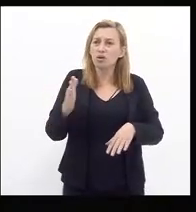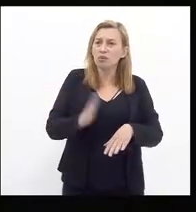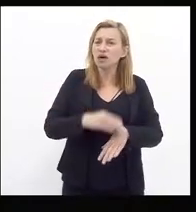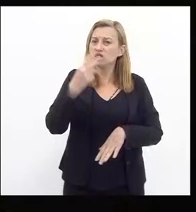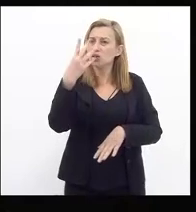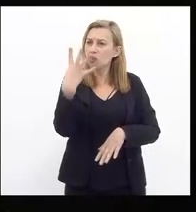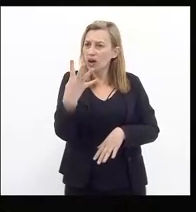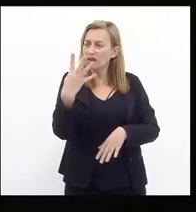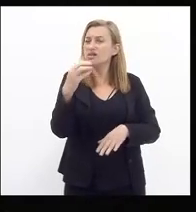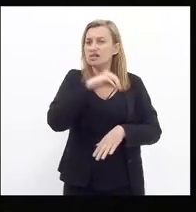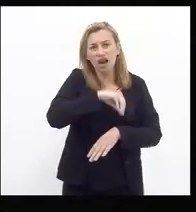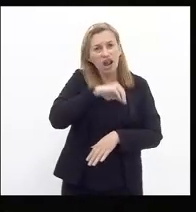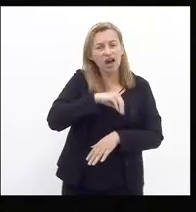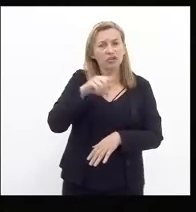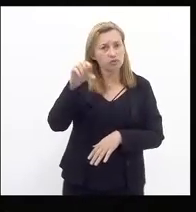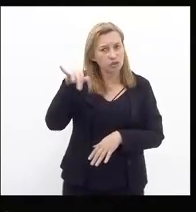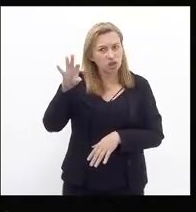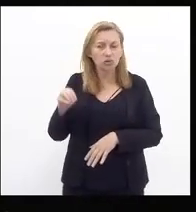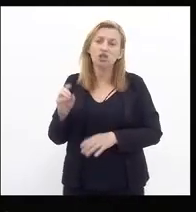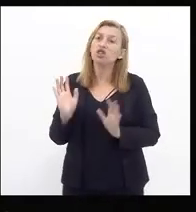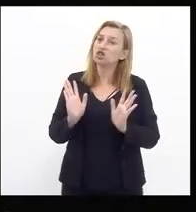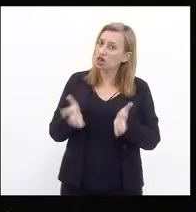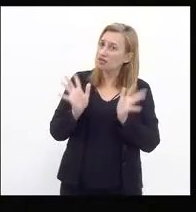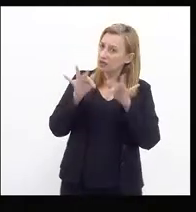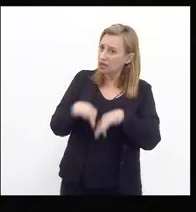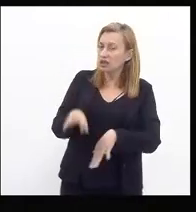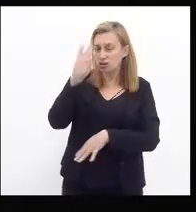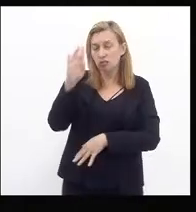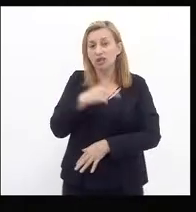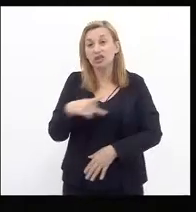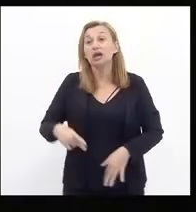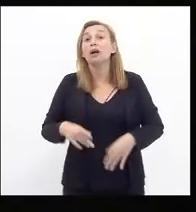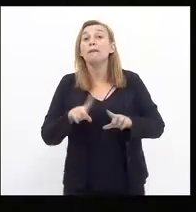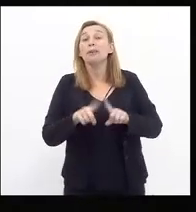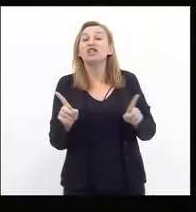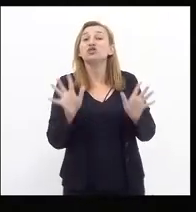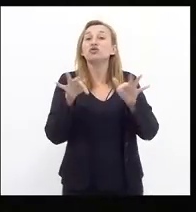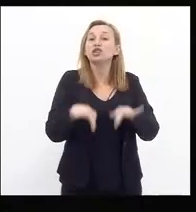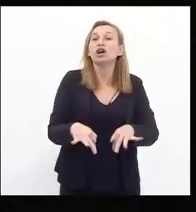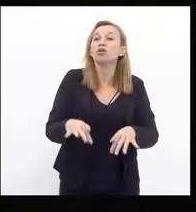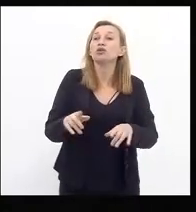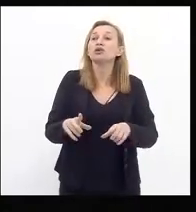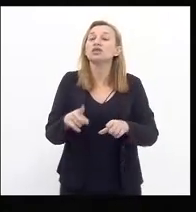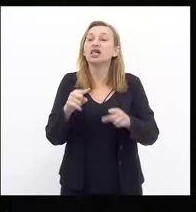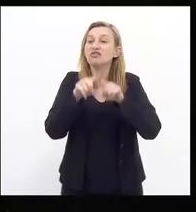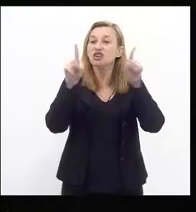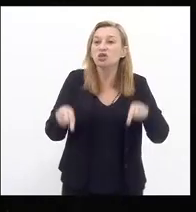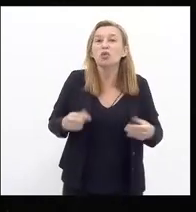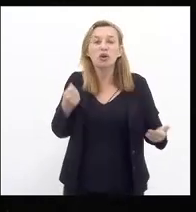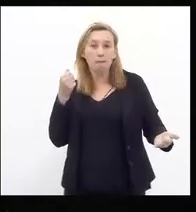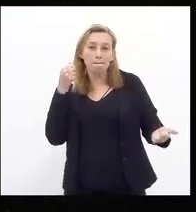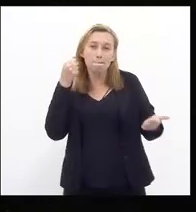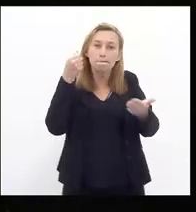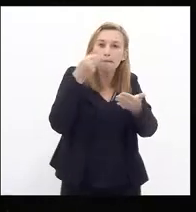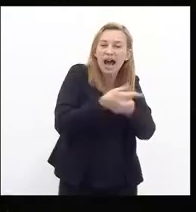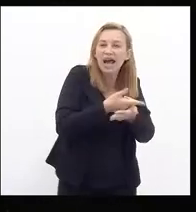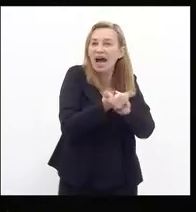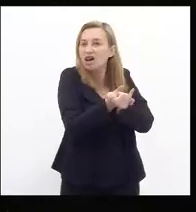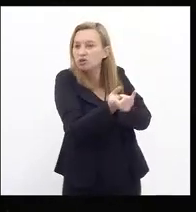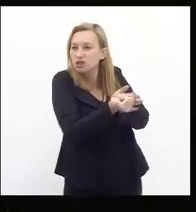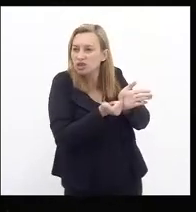mínimos por favor excluir senhor presidente mas ao final os servidores pagaram seus impostos